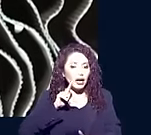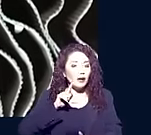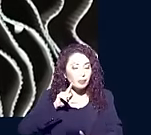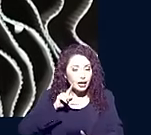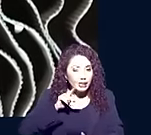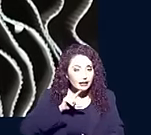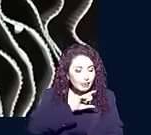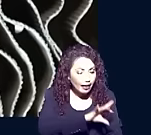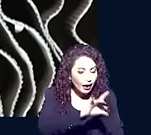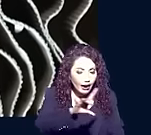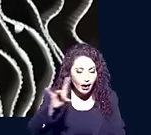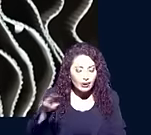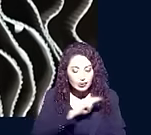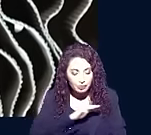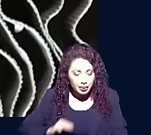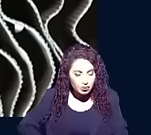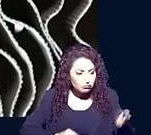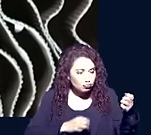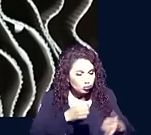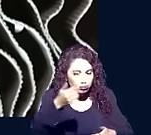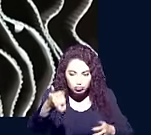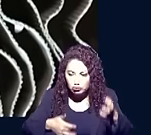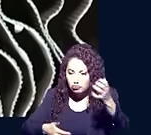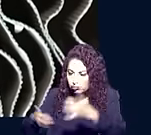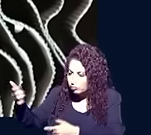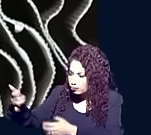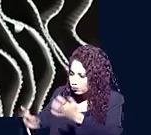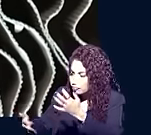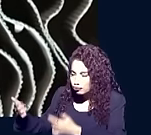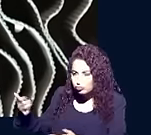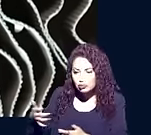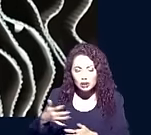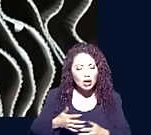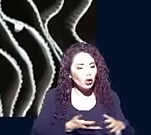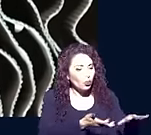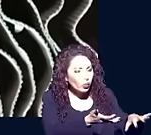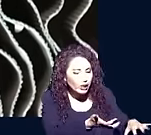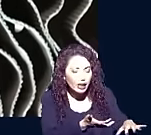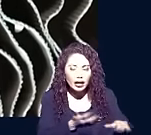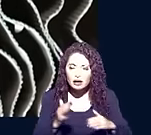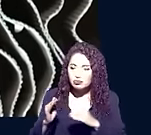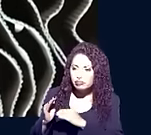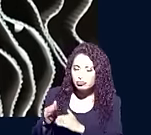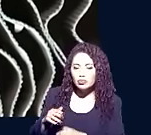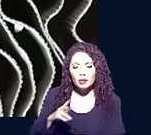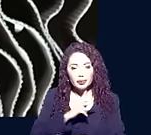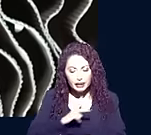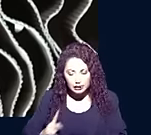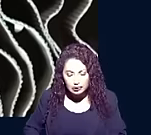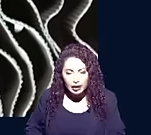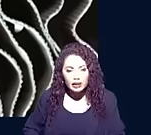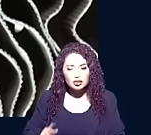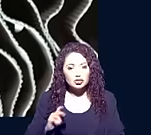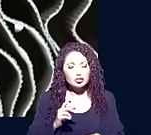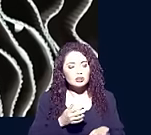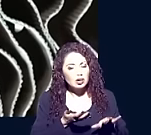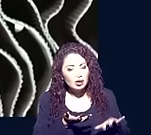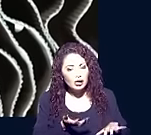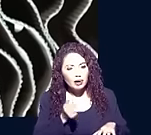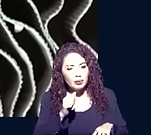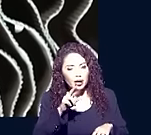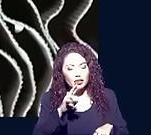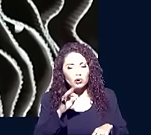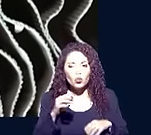todos os seus ministros e a parte política presidente do do do do congresso Senador Pacheco Presidente Artur da câmara líderes partidários